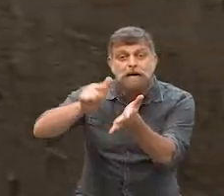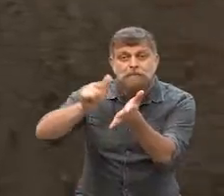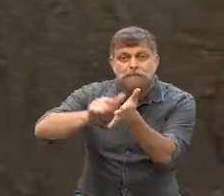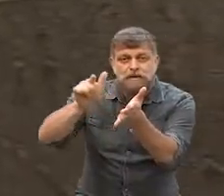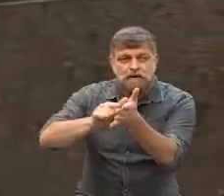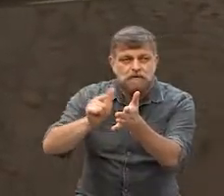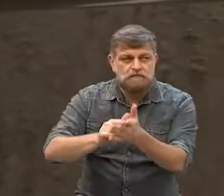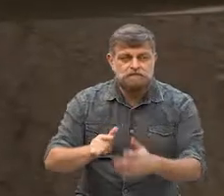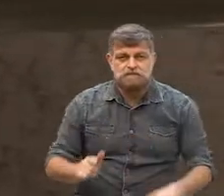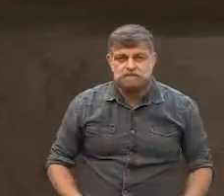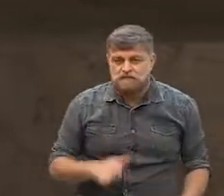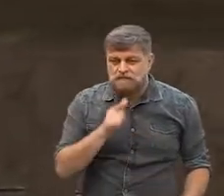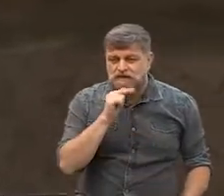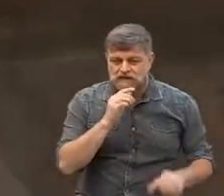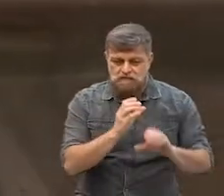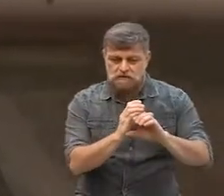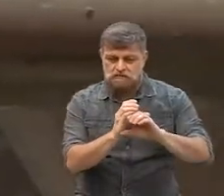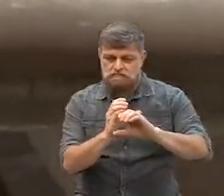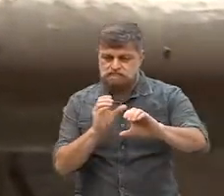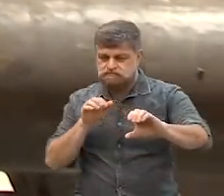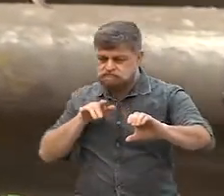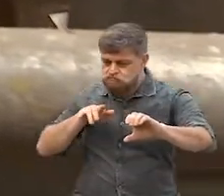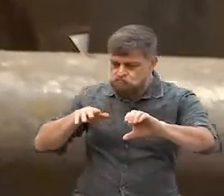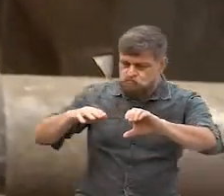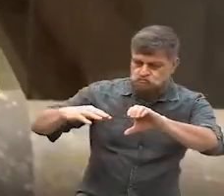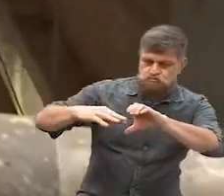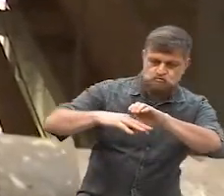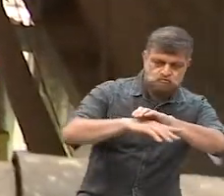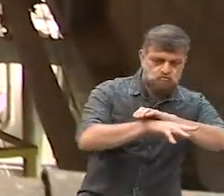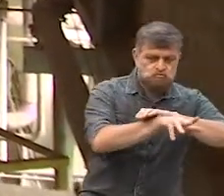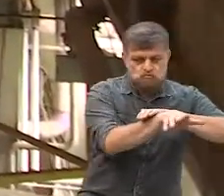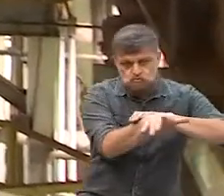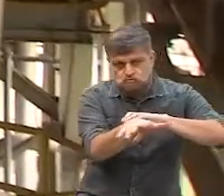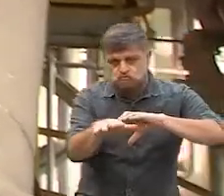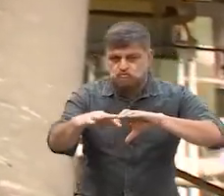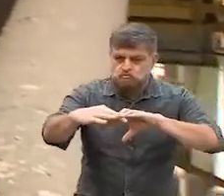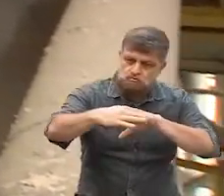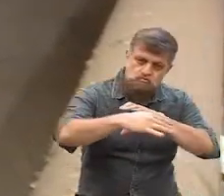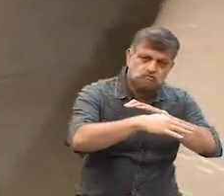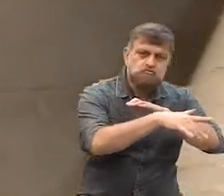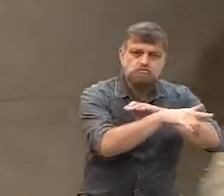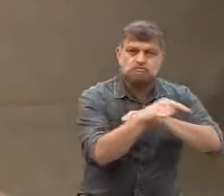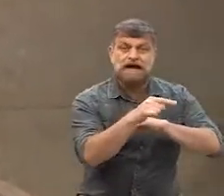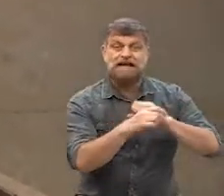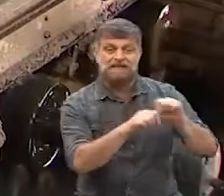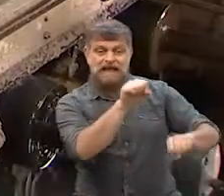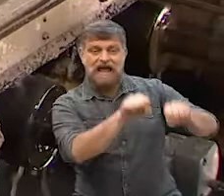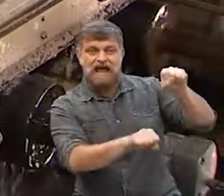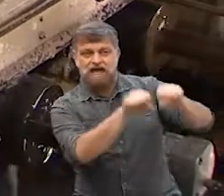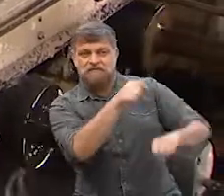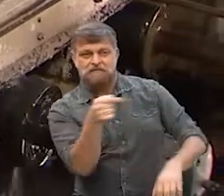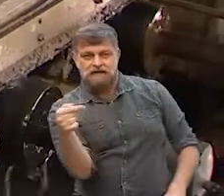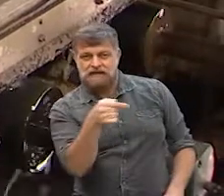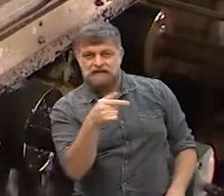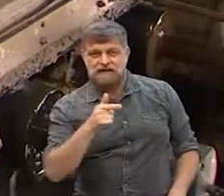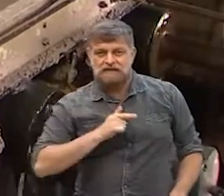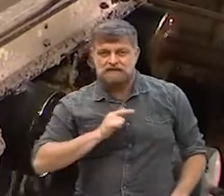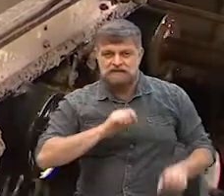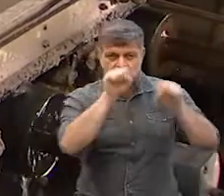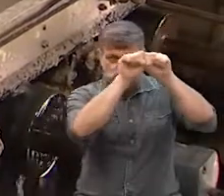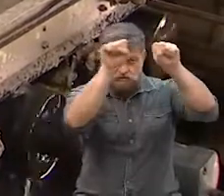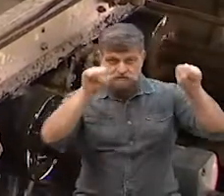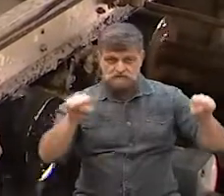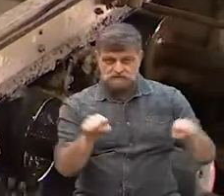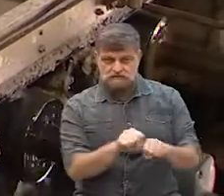O líquido passa por toda essa tubulação até o outro lado da fábrica, que tem um sistema próprio